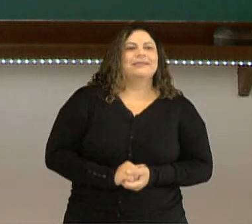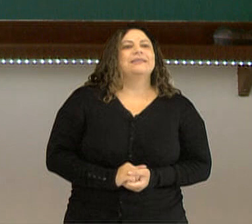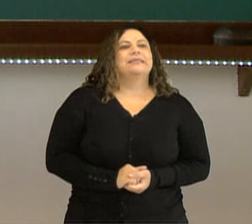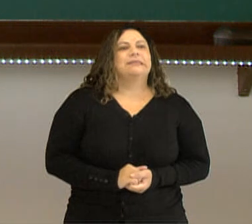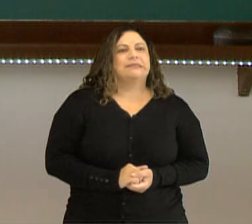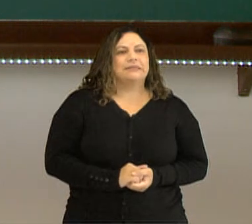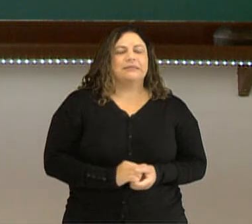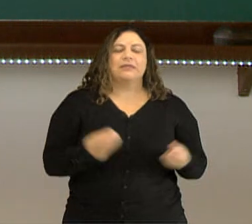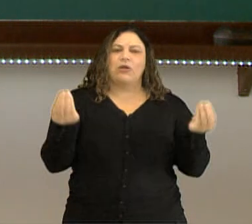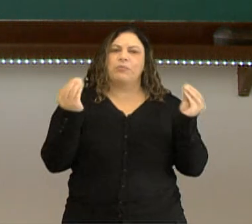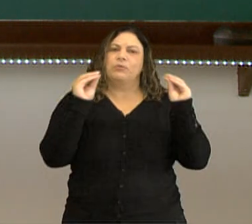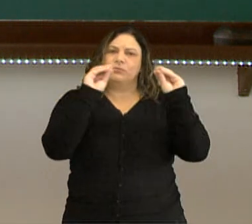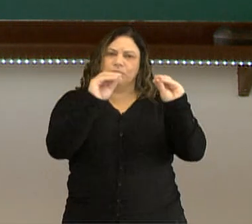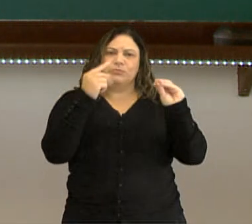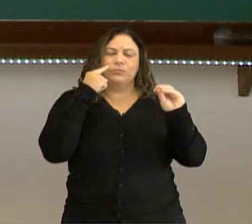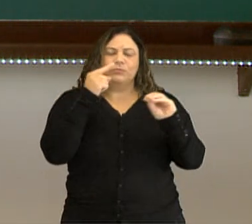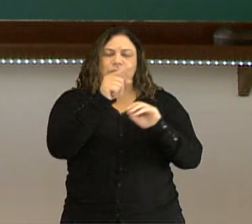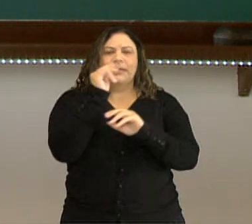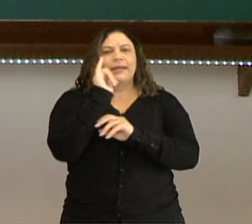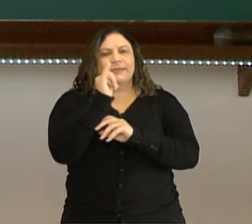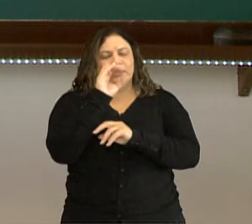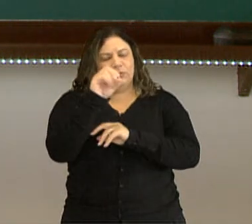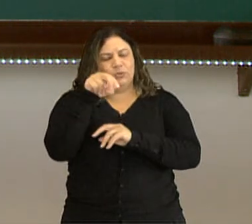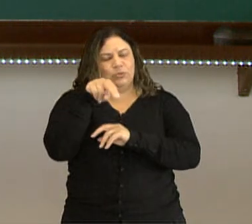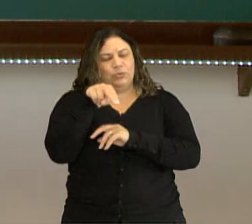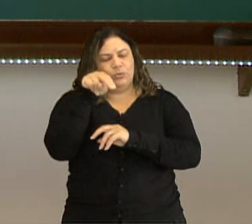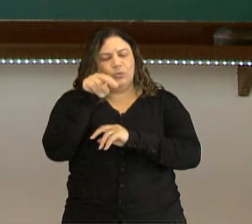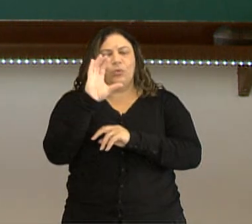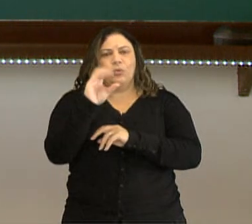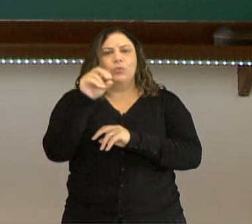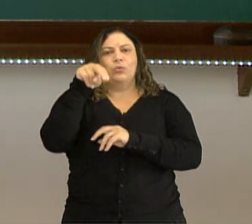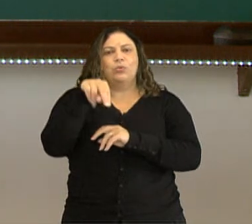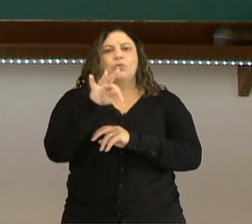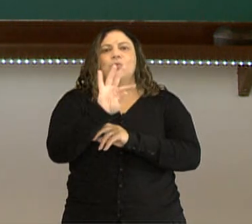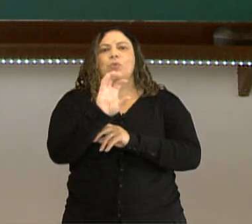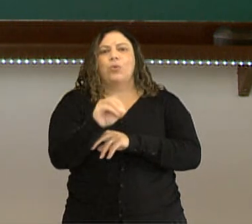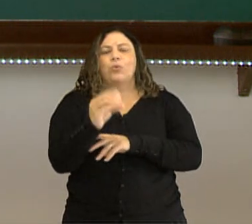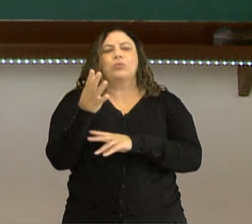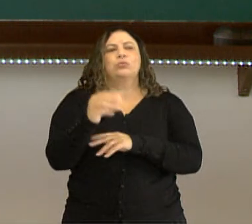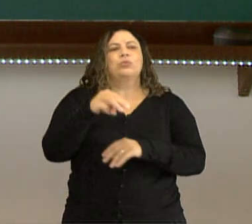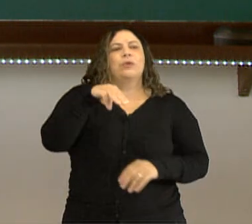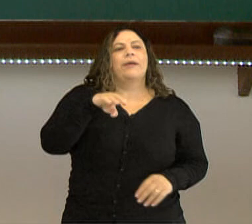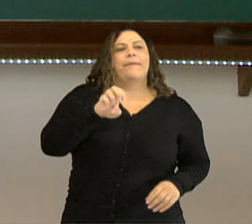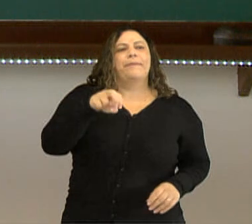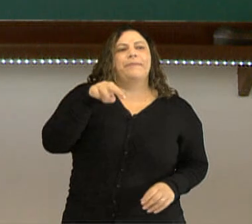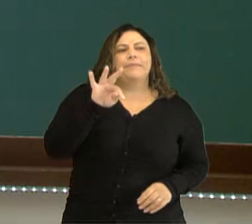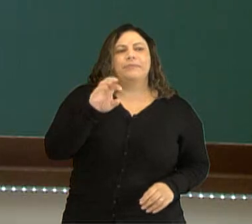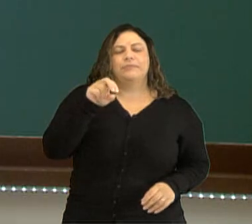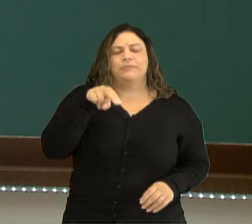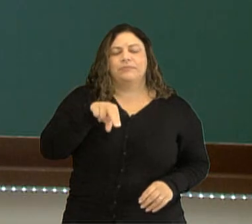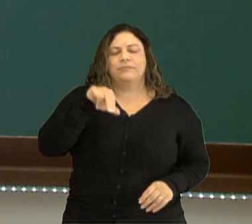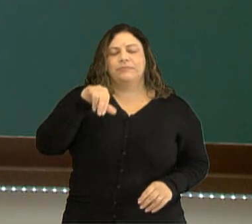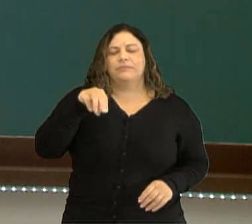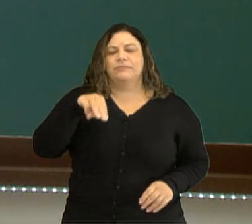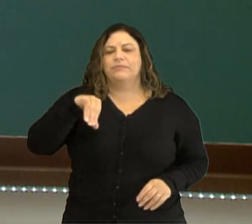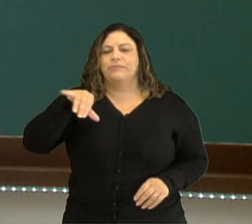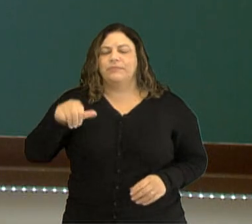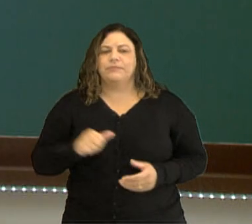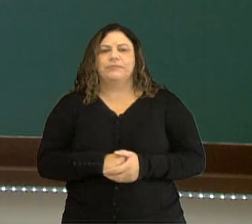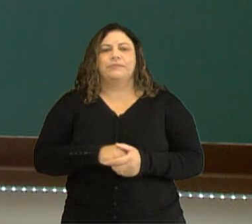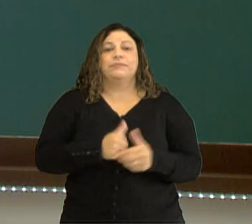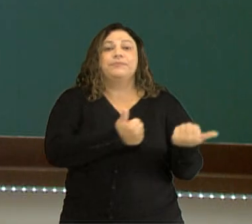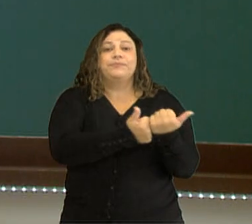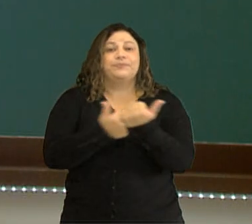colocar muito bem ali no seu conto. Então, vejamos alguns exemplos. A metonímia, que é a substituição de um termo